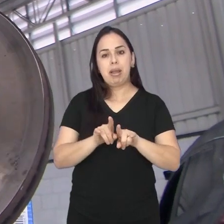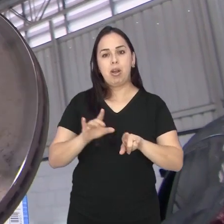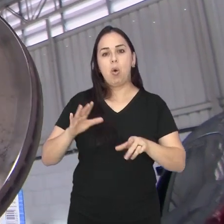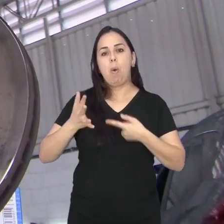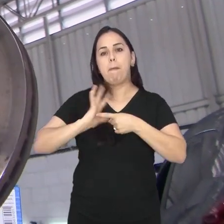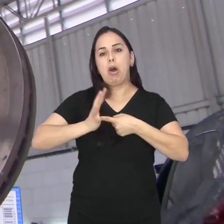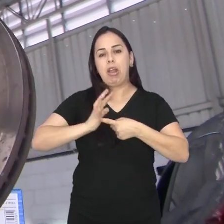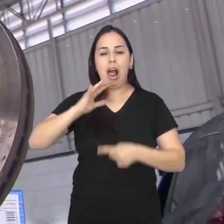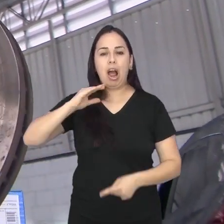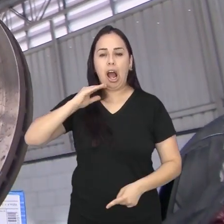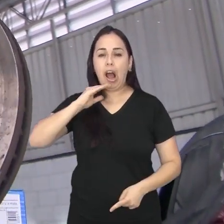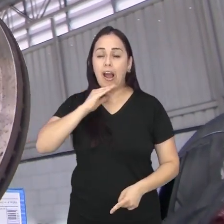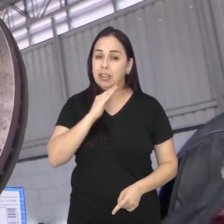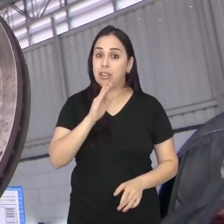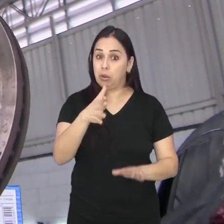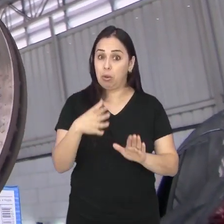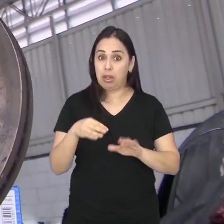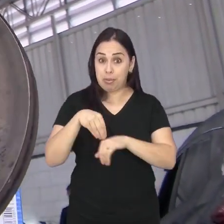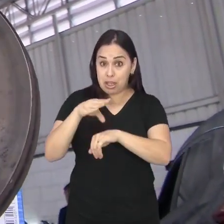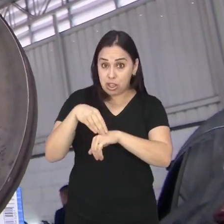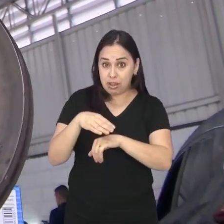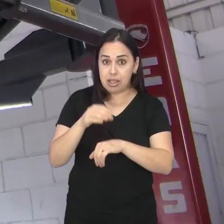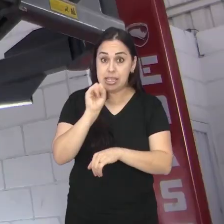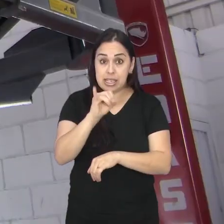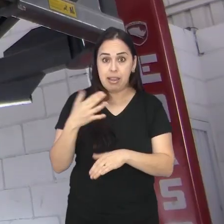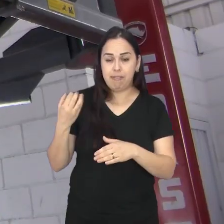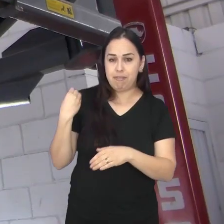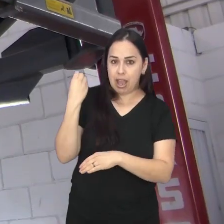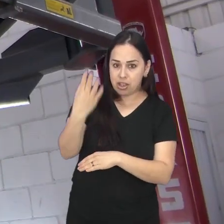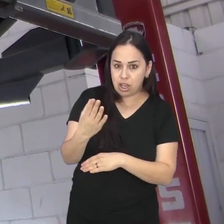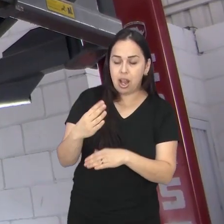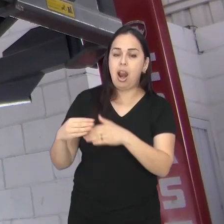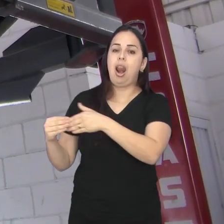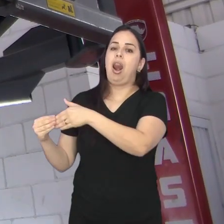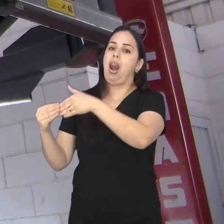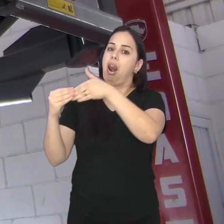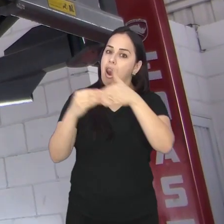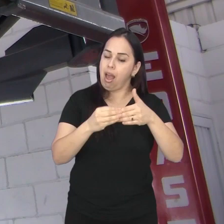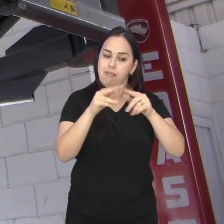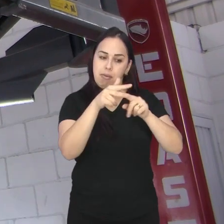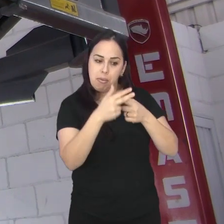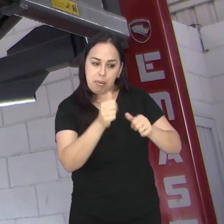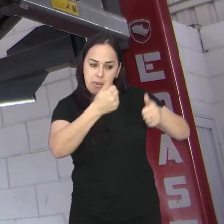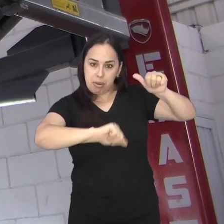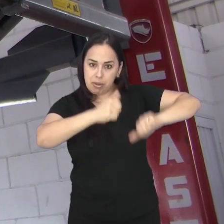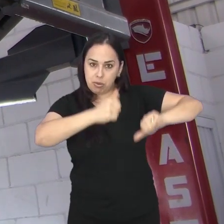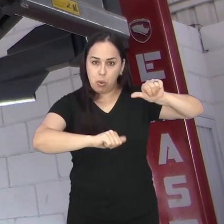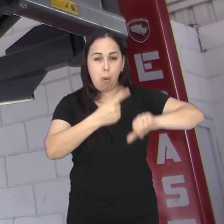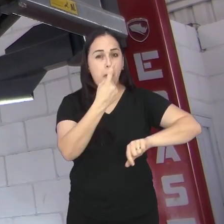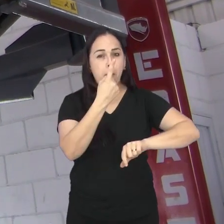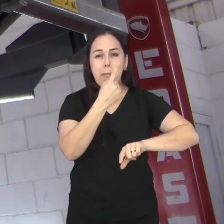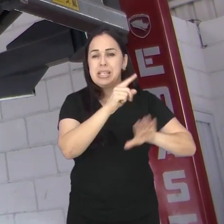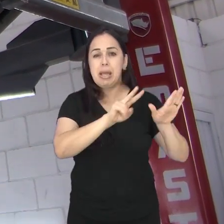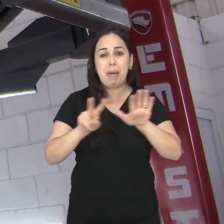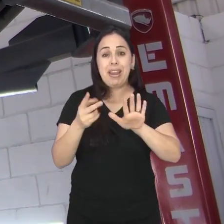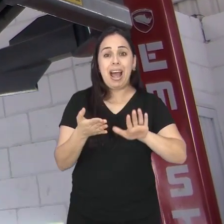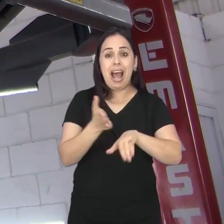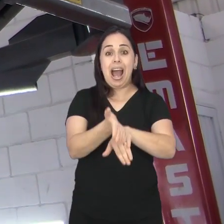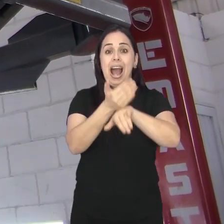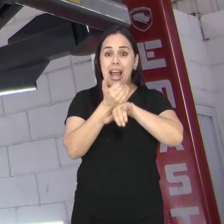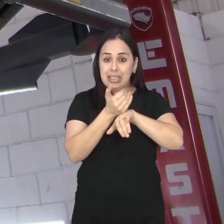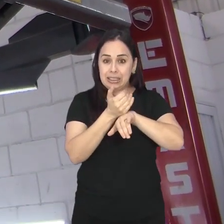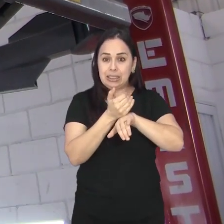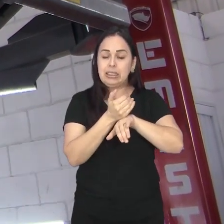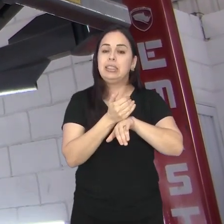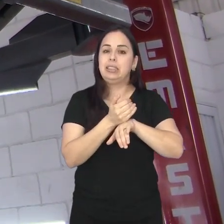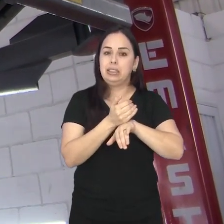com o superaquecimento do motor. Então anota aí, vai viajar? Leve o seu veículo para revisão com pelo menos uma